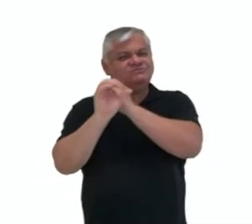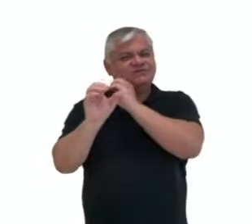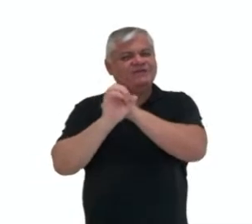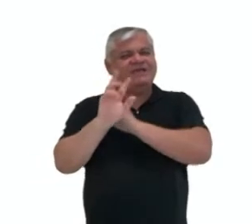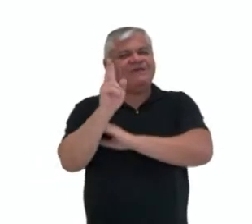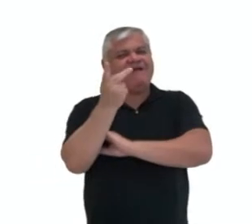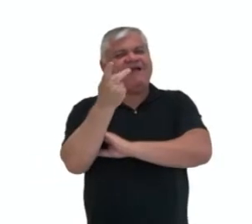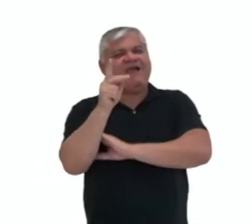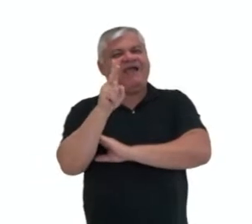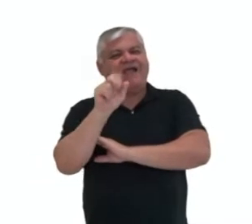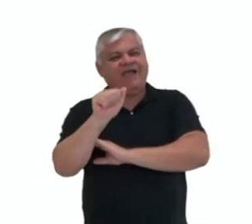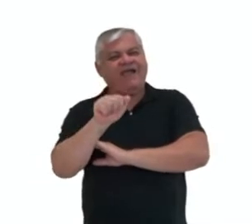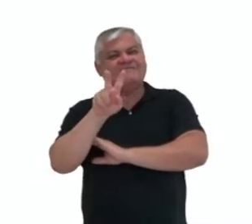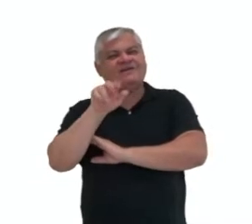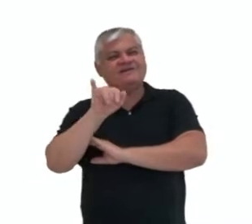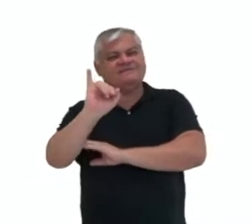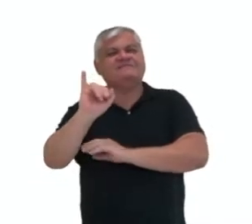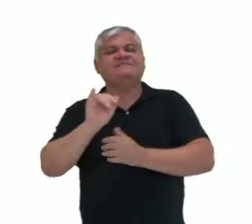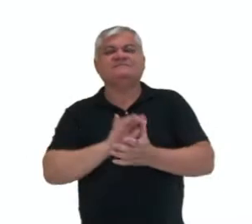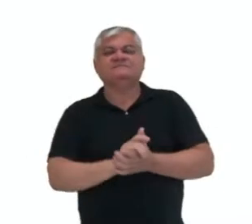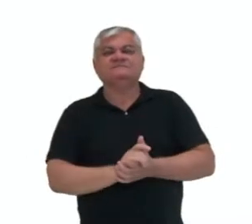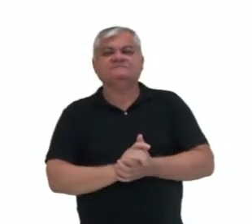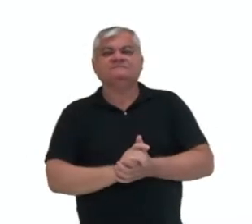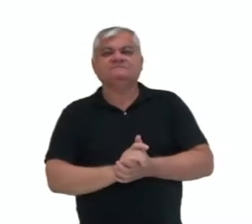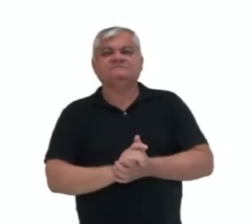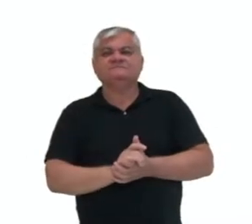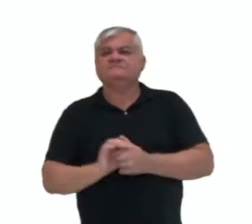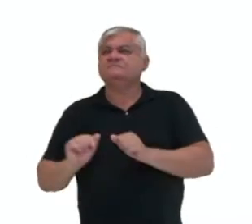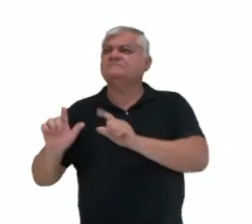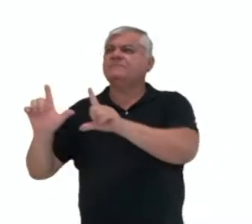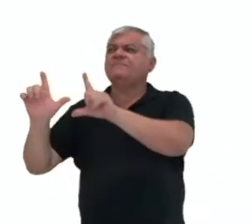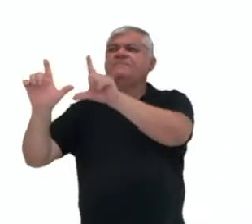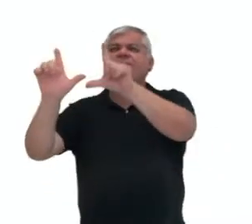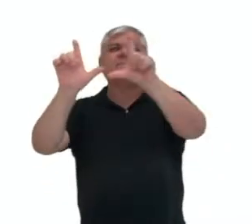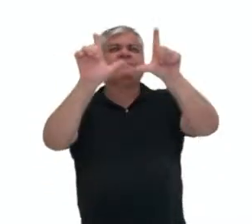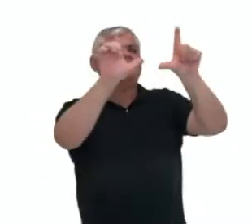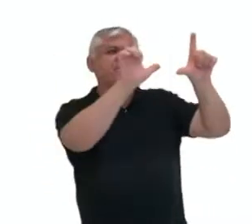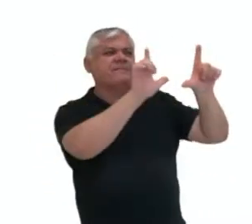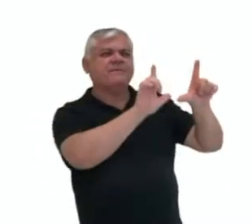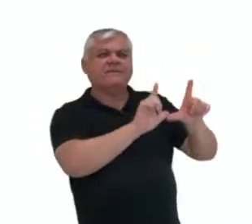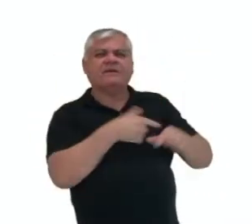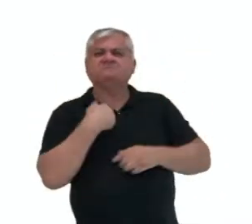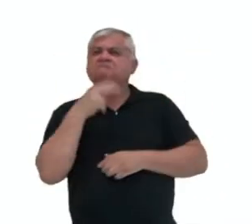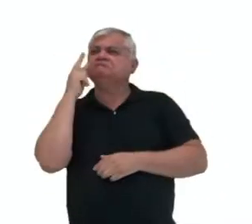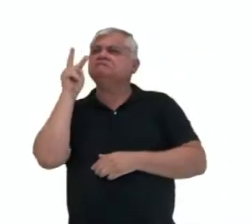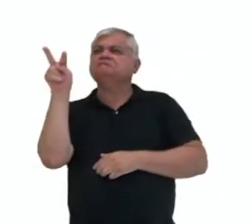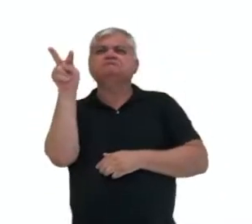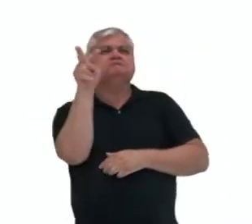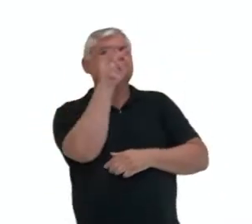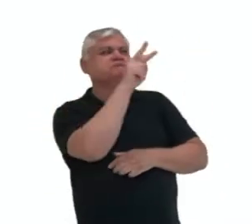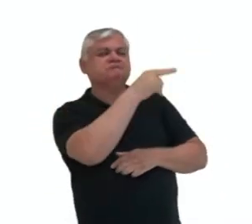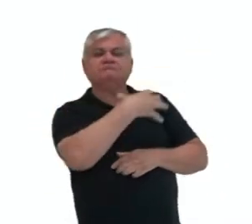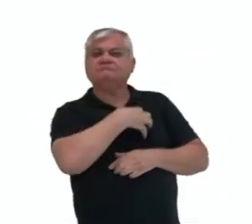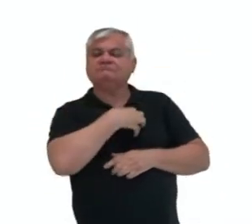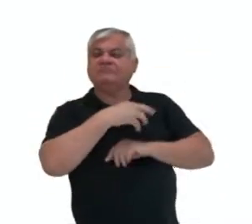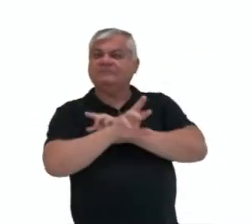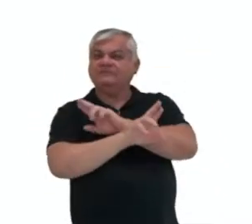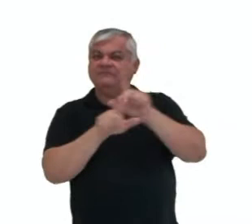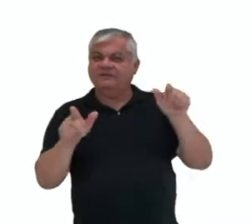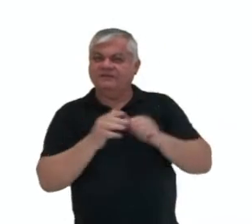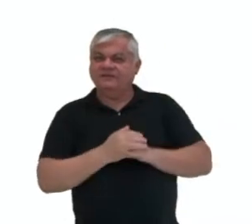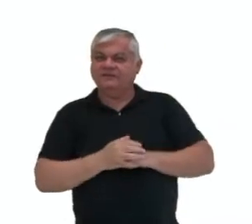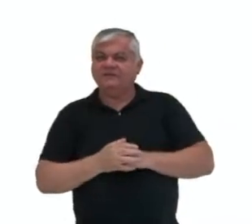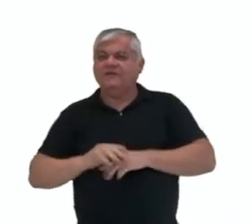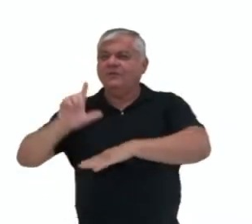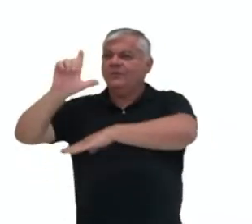Acompanhe comigo a leitura. Há tantos quadros na parede, há tantas formas de se ver. O mesmo quadro, há tanta